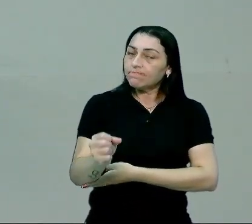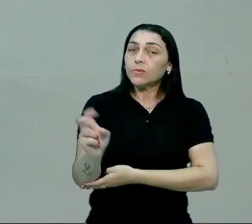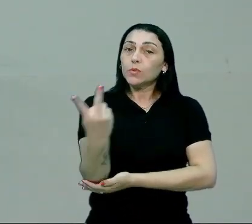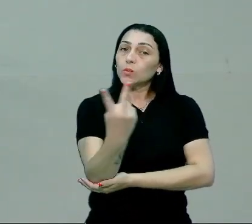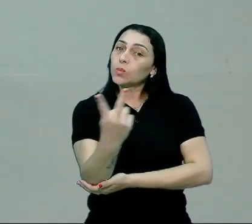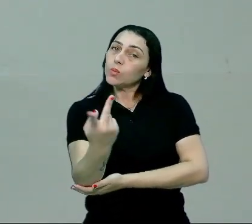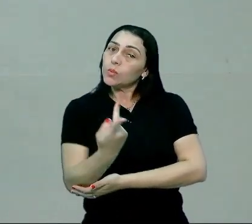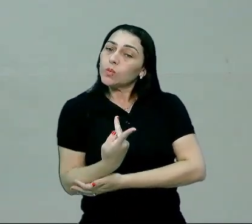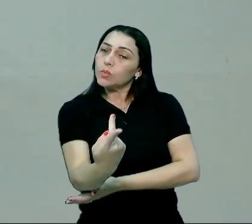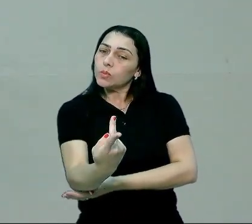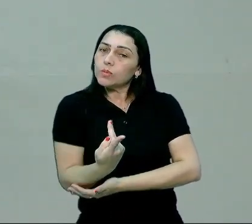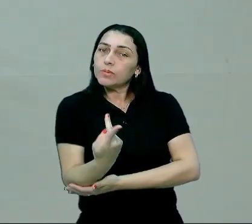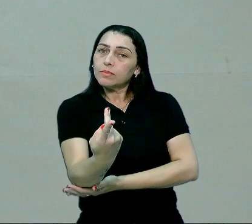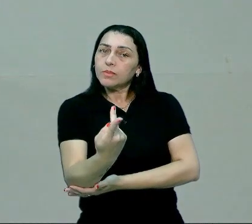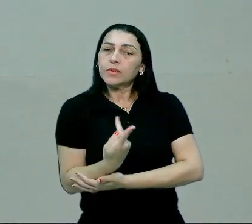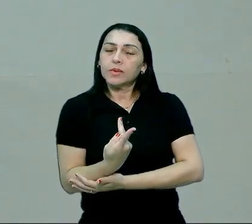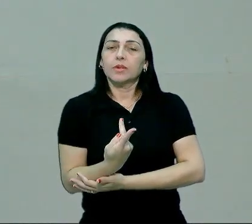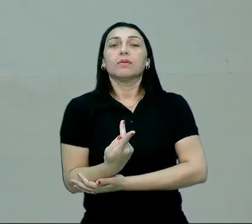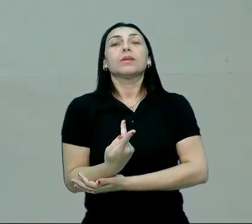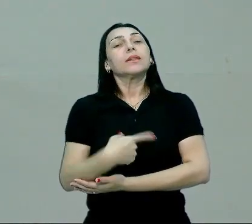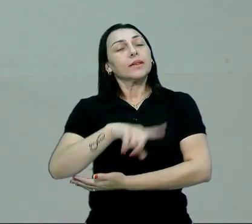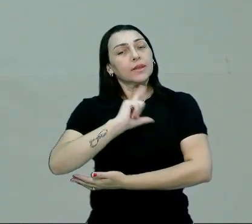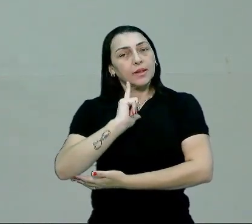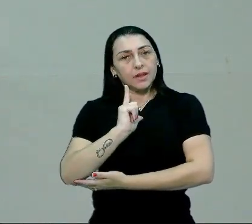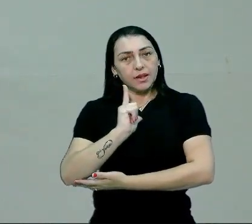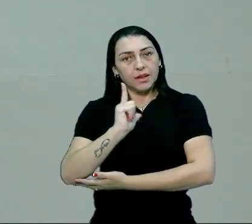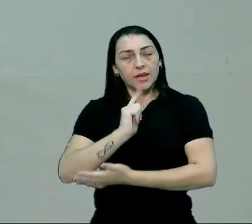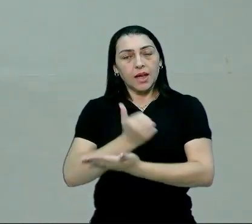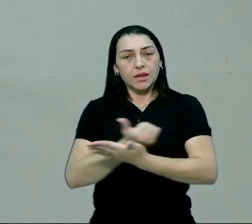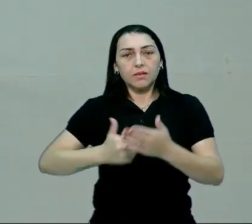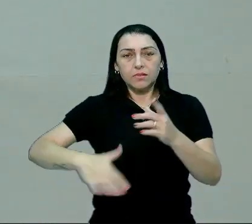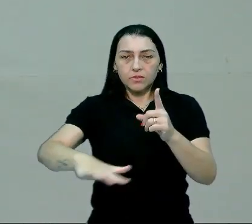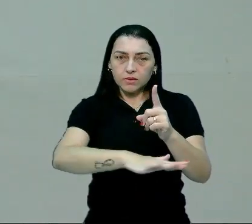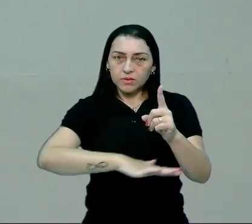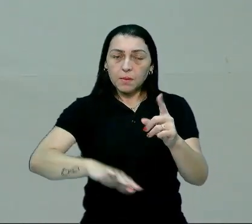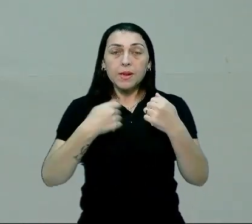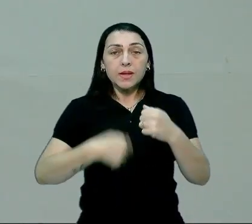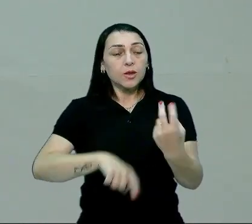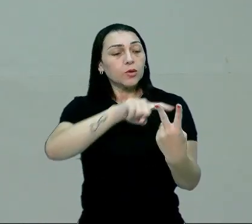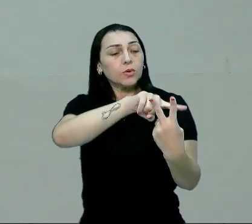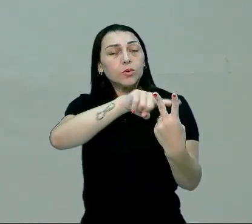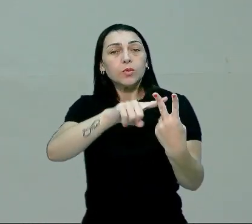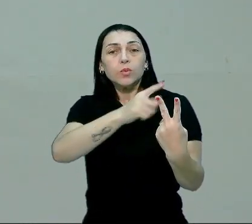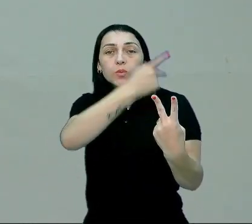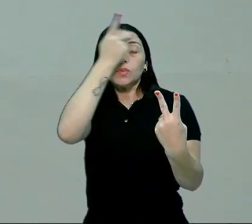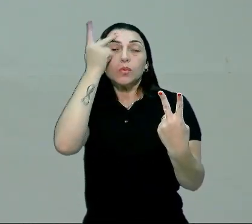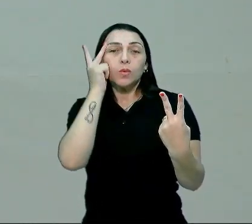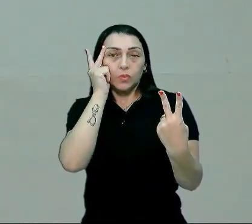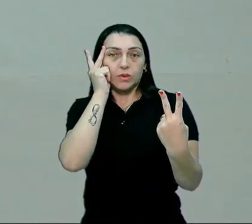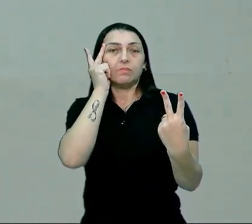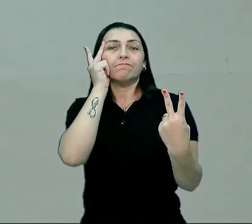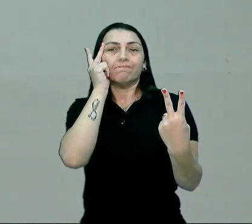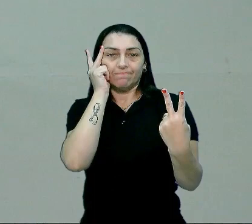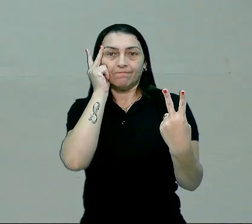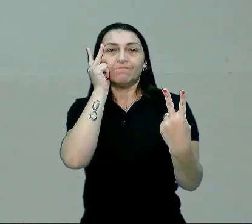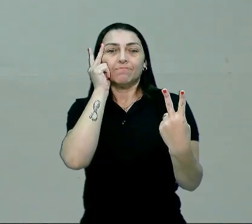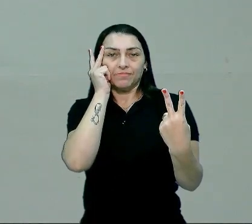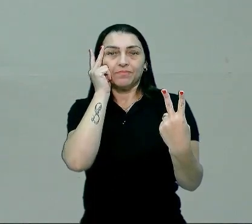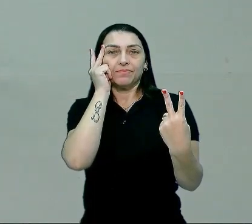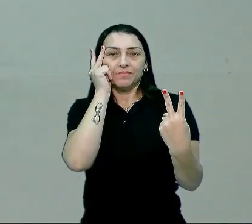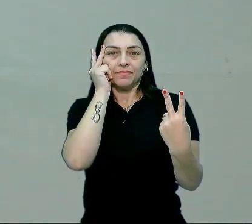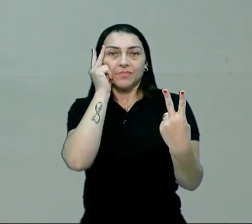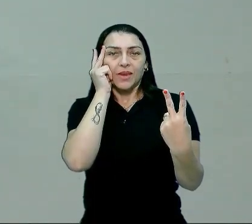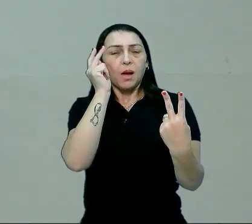entre duas pessoas. Para que haja ação social, eu preciso de pelo menos duas